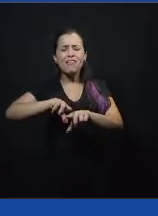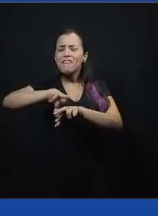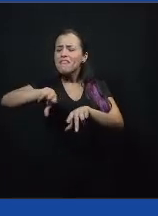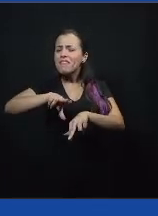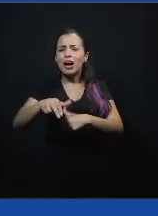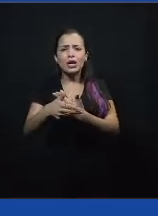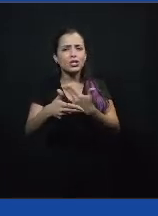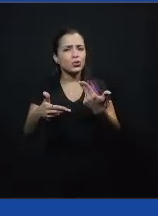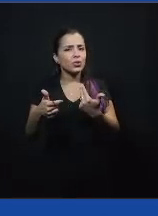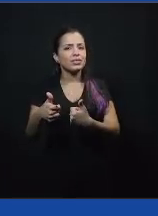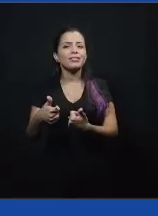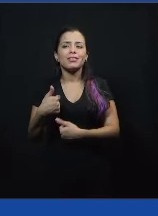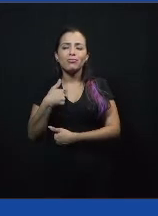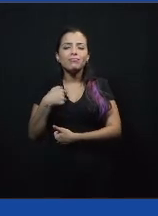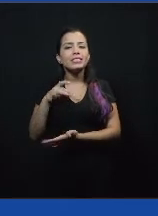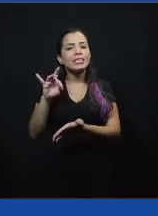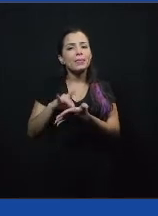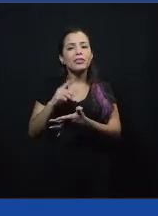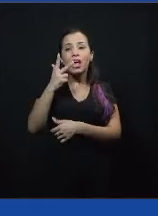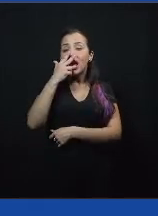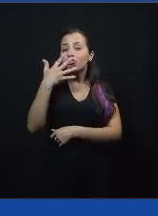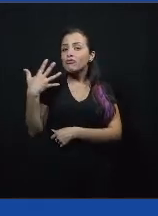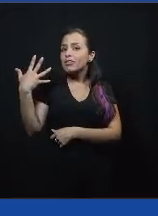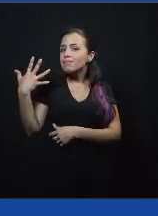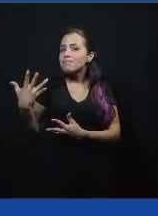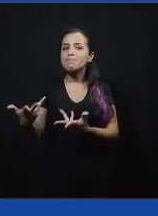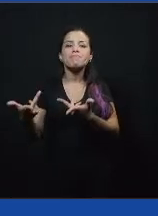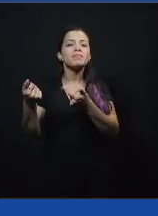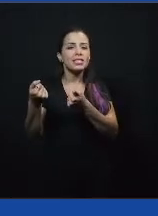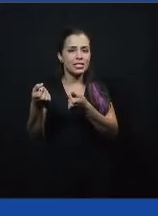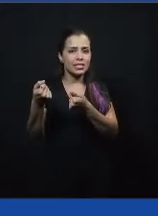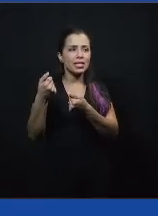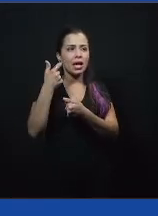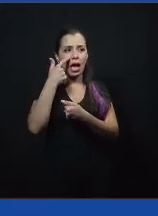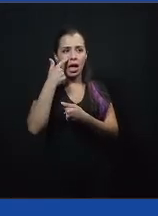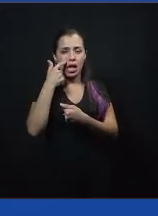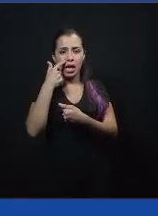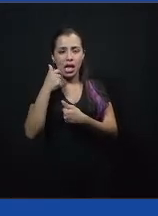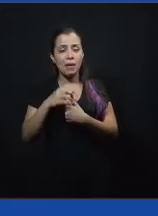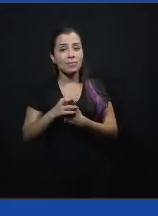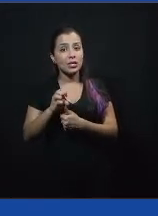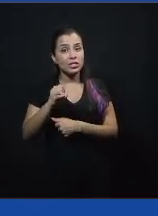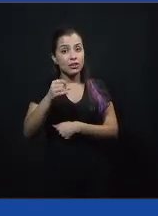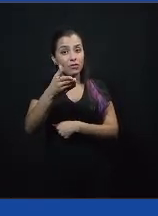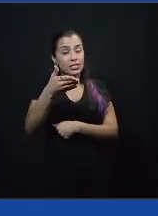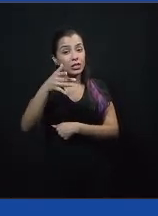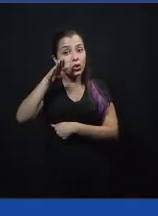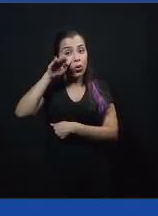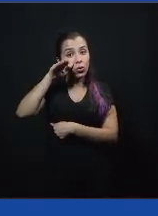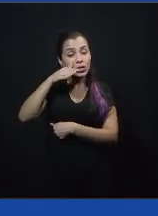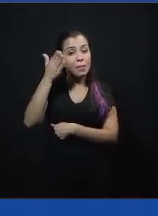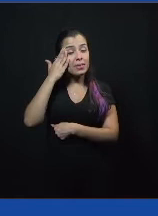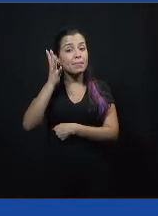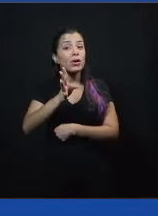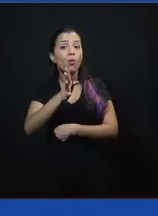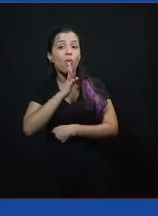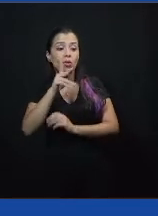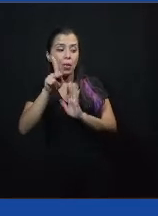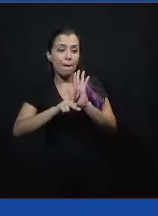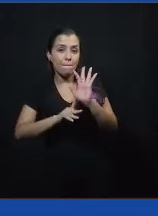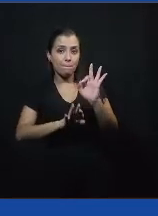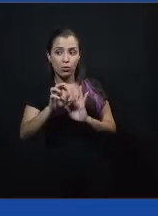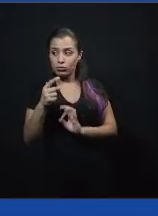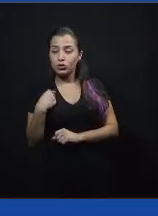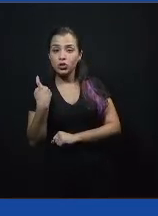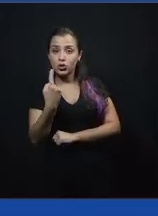muito incrível e para quem quiser verificar um pouco sobre o nosso projeto é a